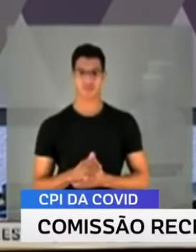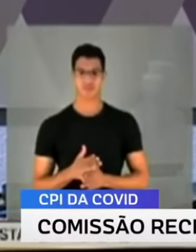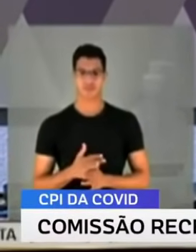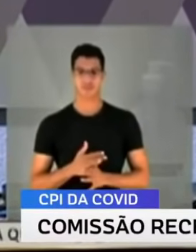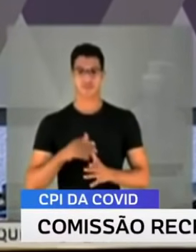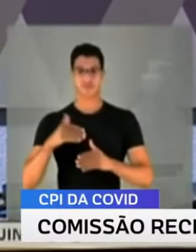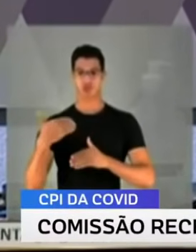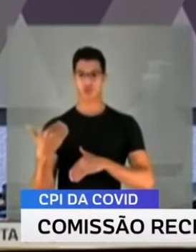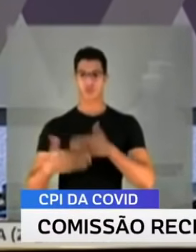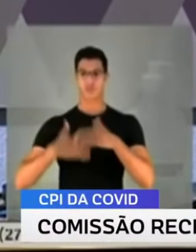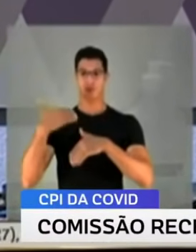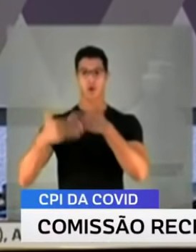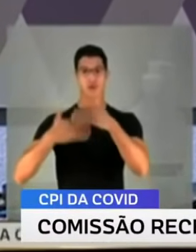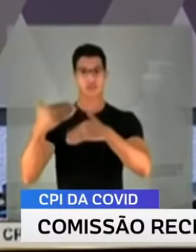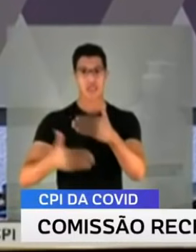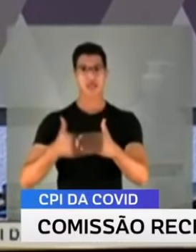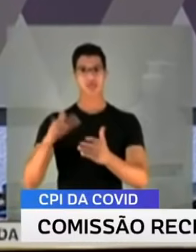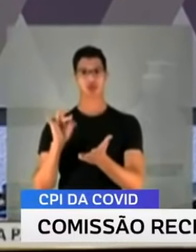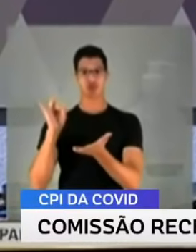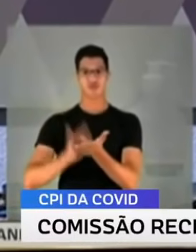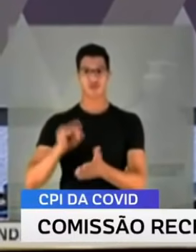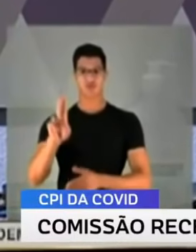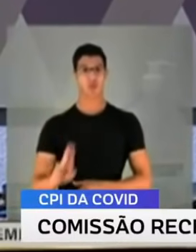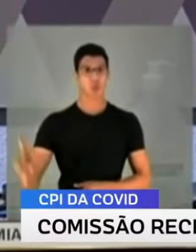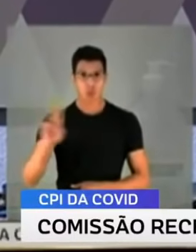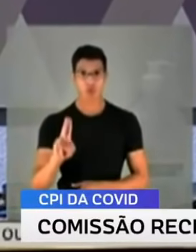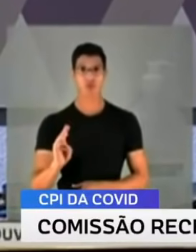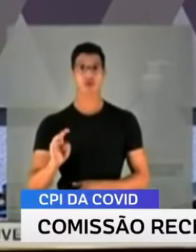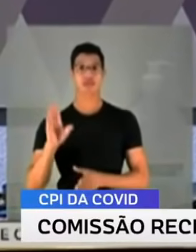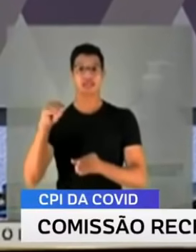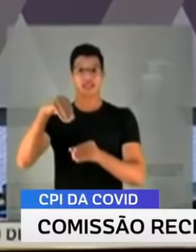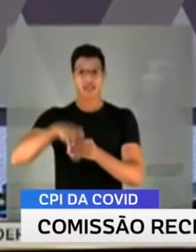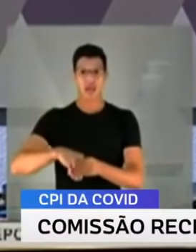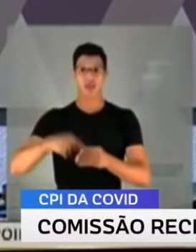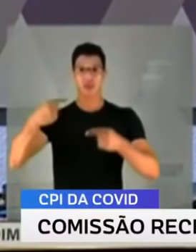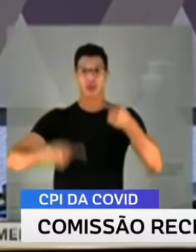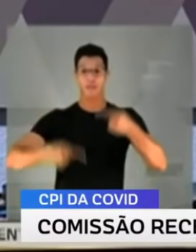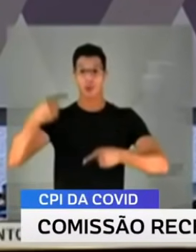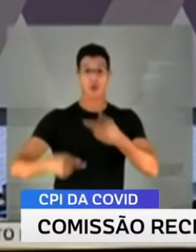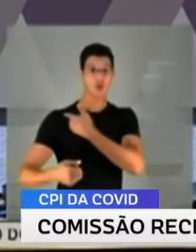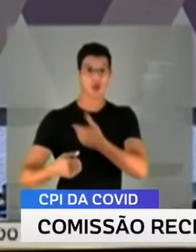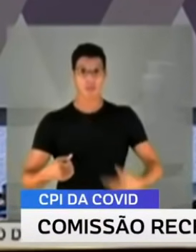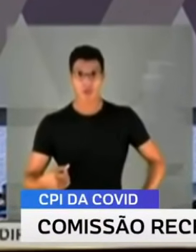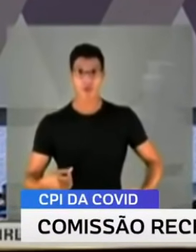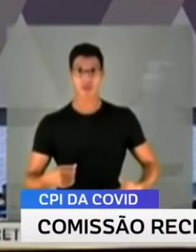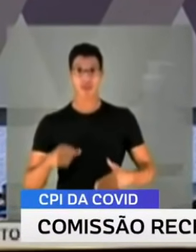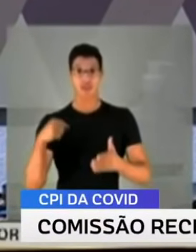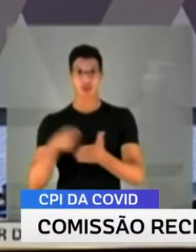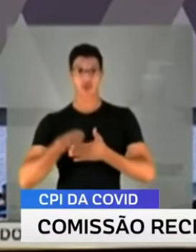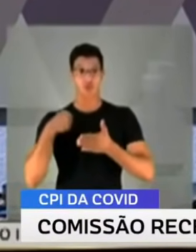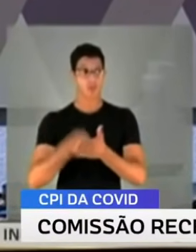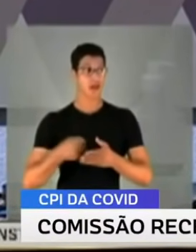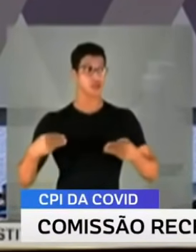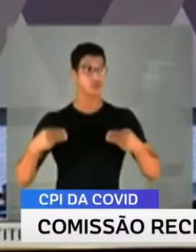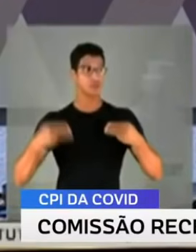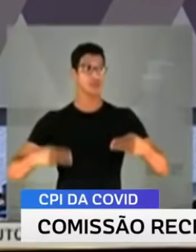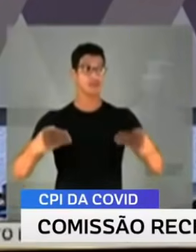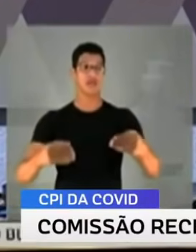do processo de definição do seu uso dentro da política pública de combate do